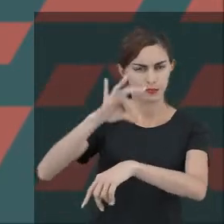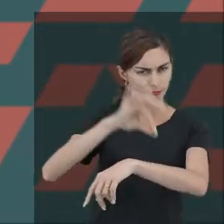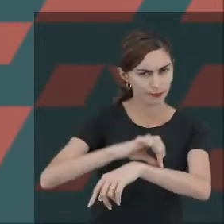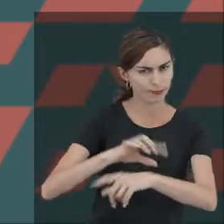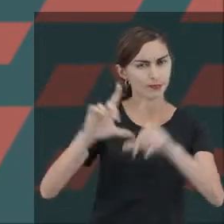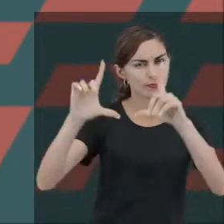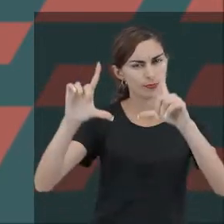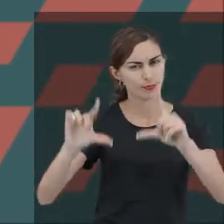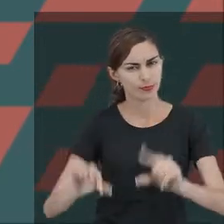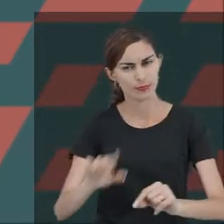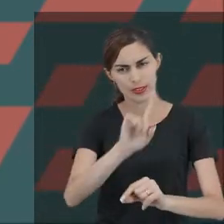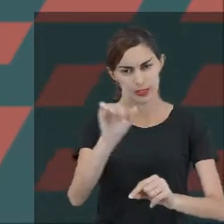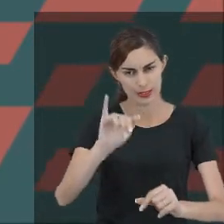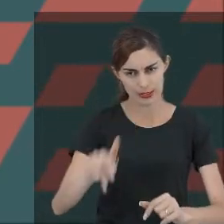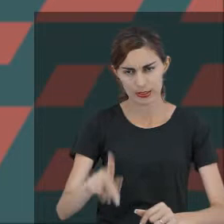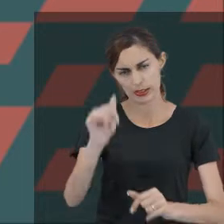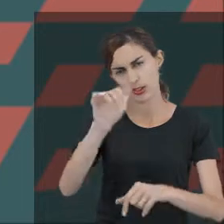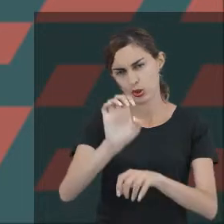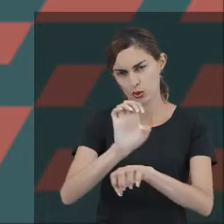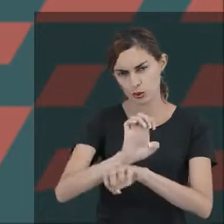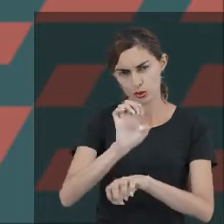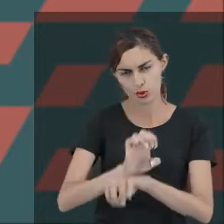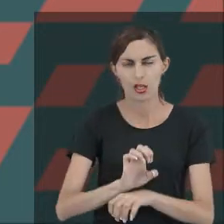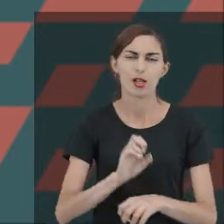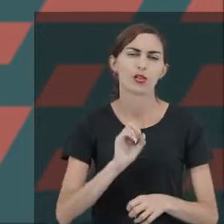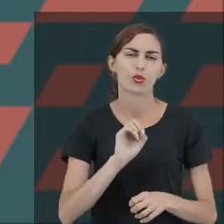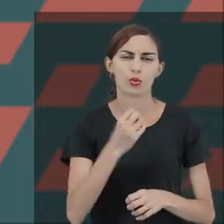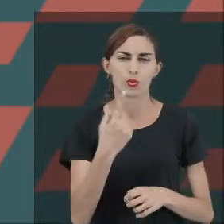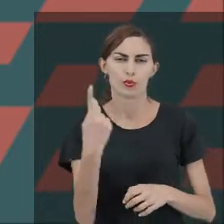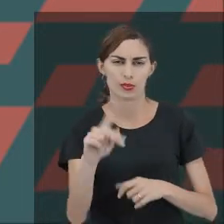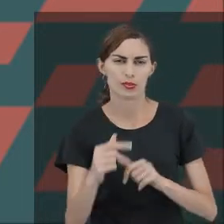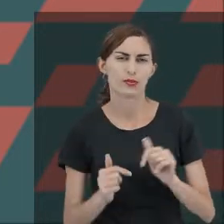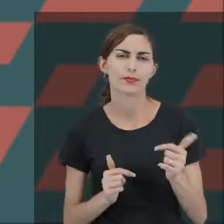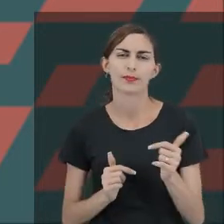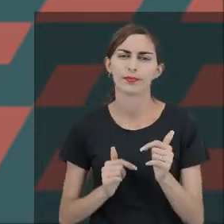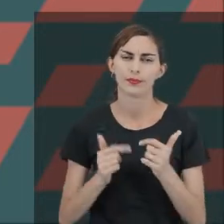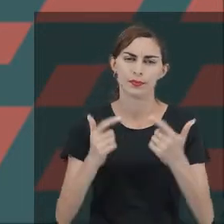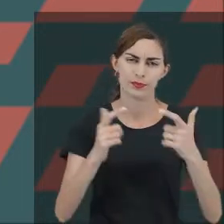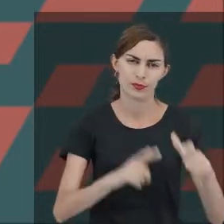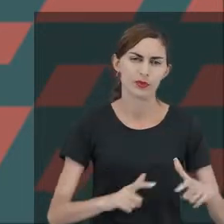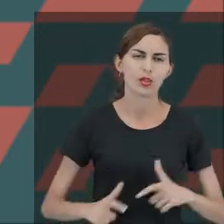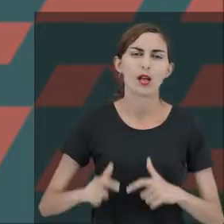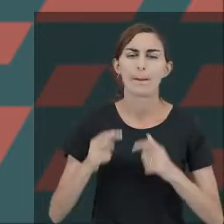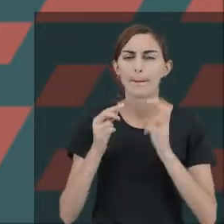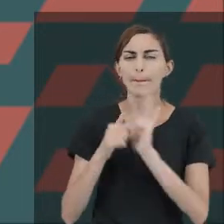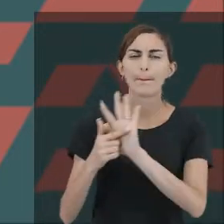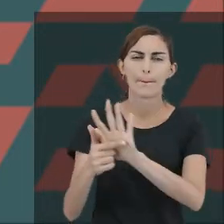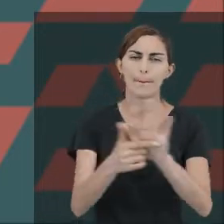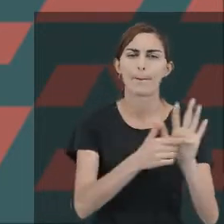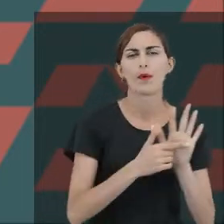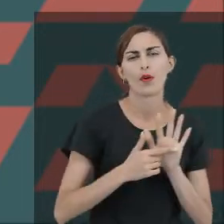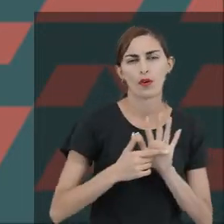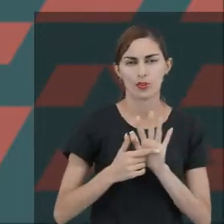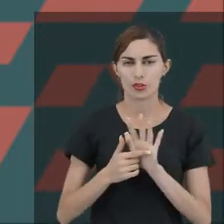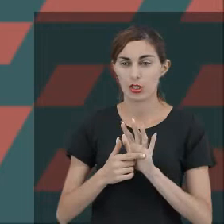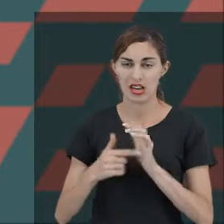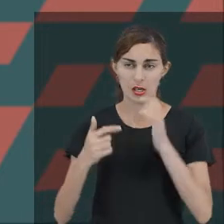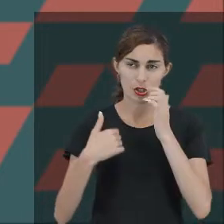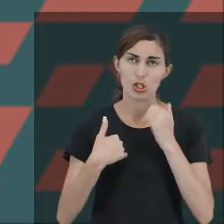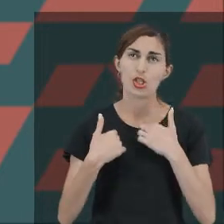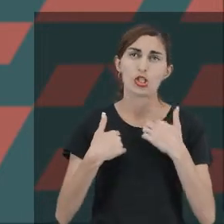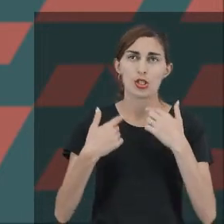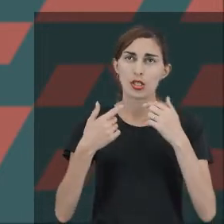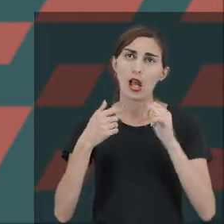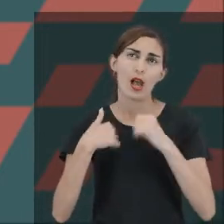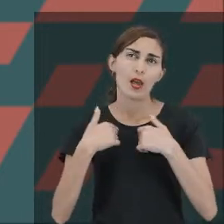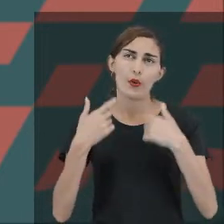do Zika no estado ou na localidade onde você trabalha ou mora, não reflete a baixa do alerta, não deve refletir a baixa